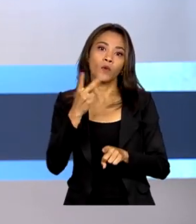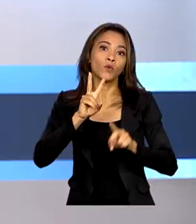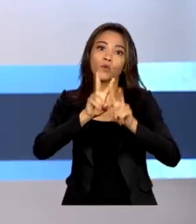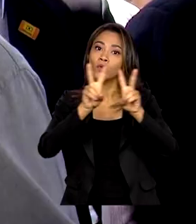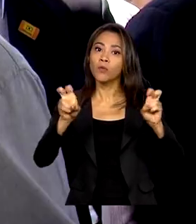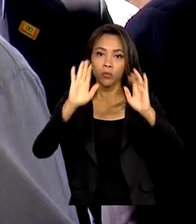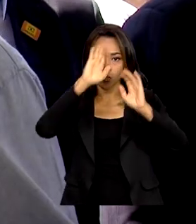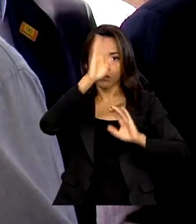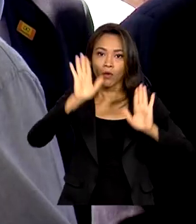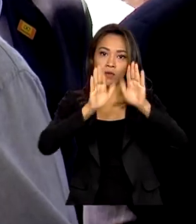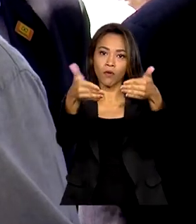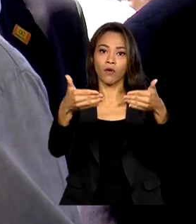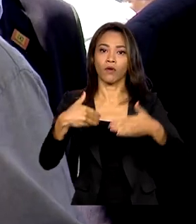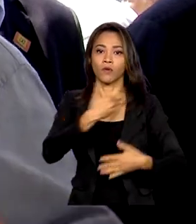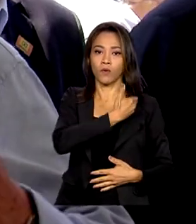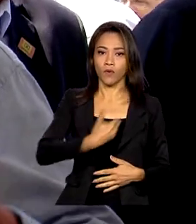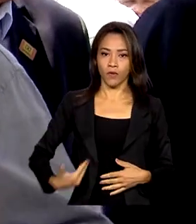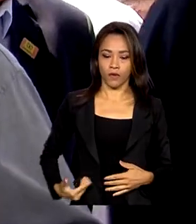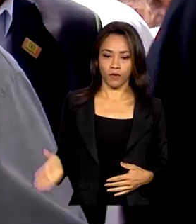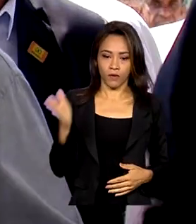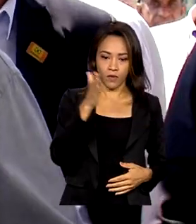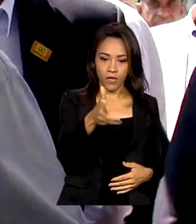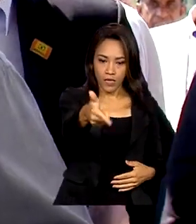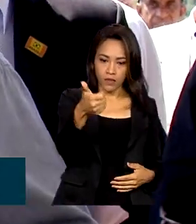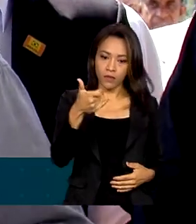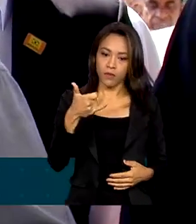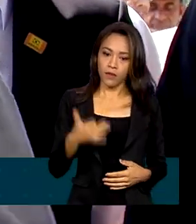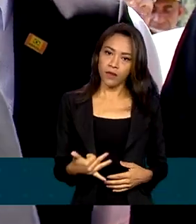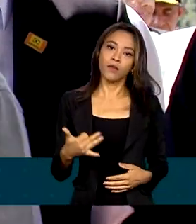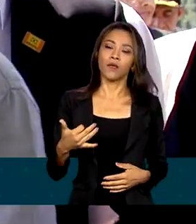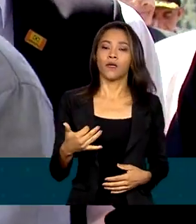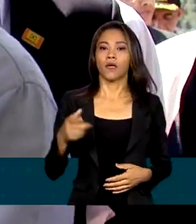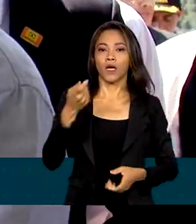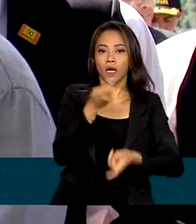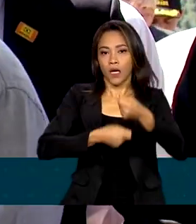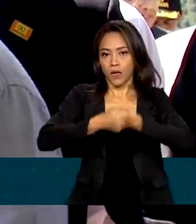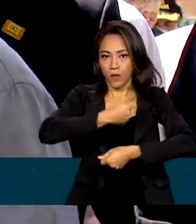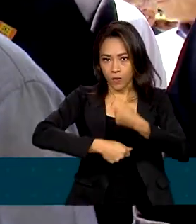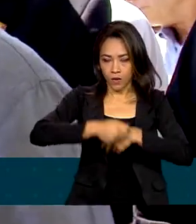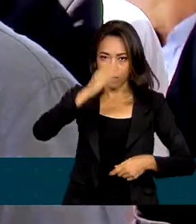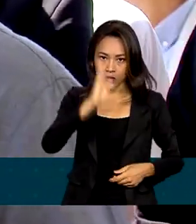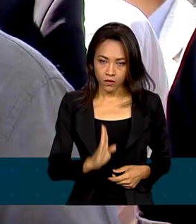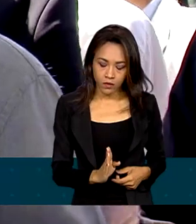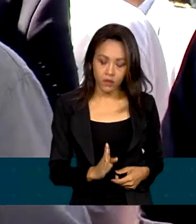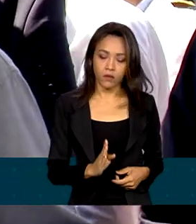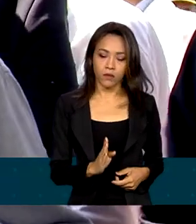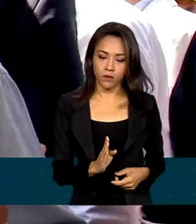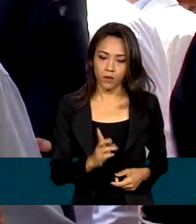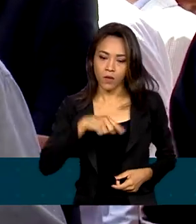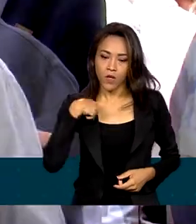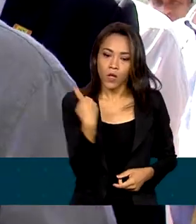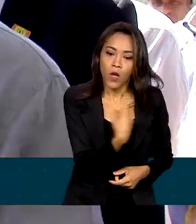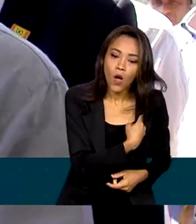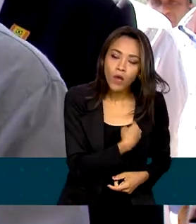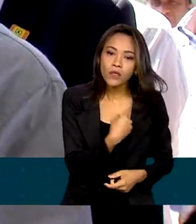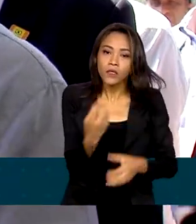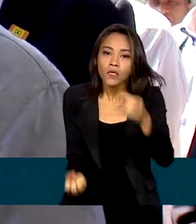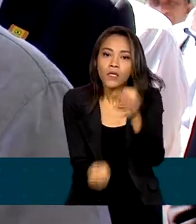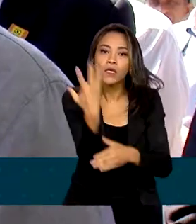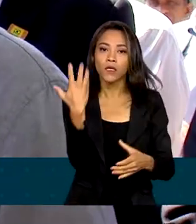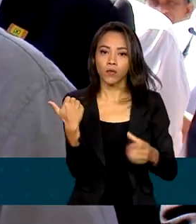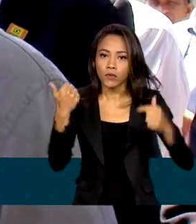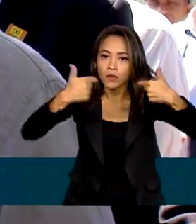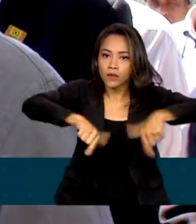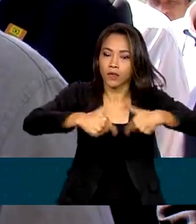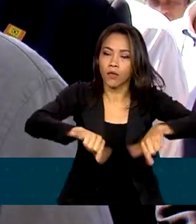governo. A única coisa que eu sei é que a economia brasileira precisa crescer. Nós precisamos gerar emprego. É por isso que